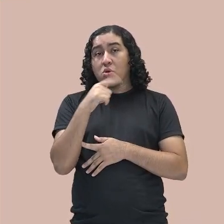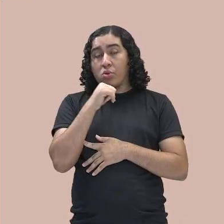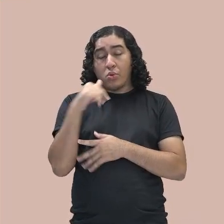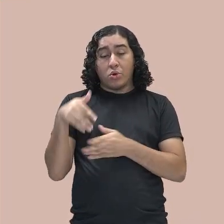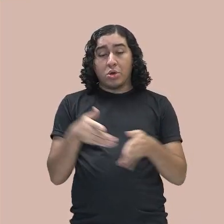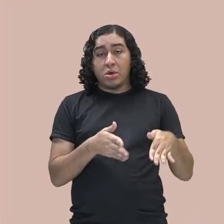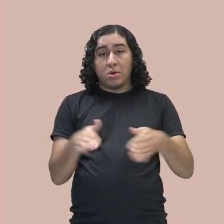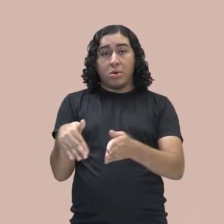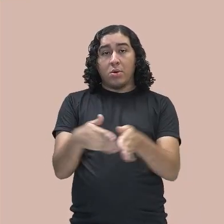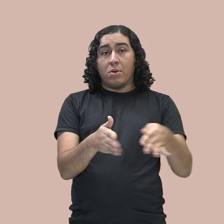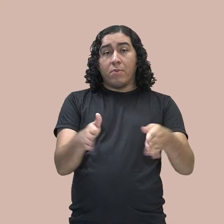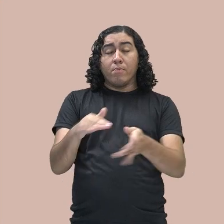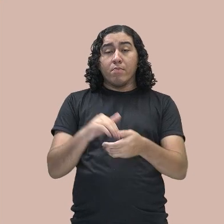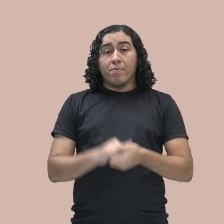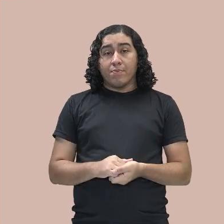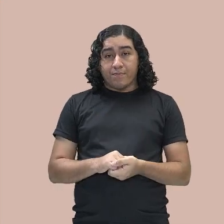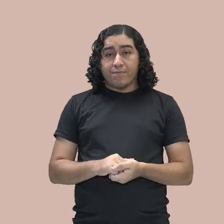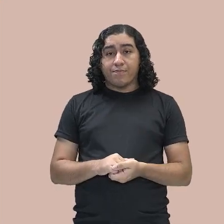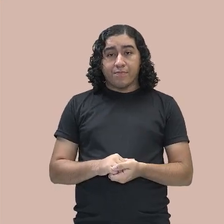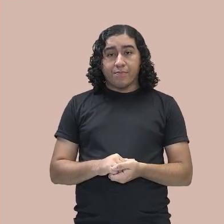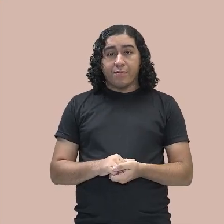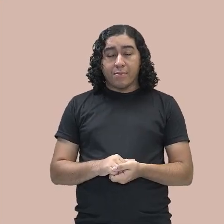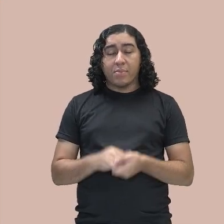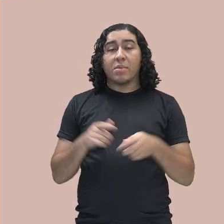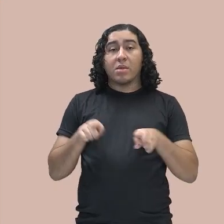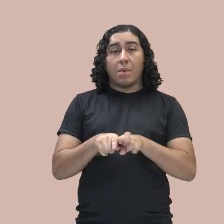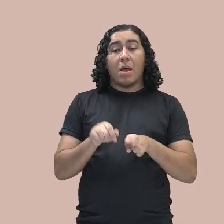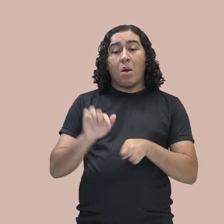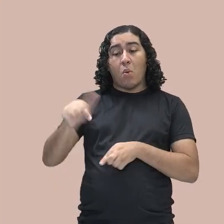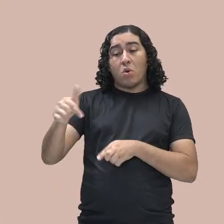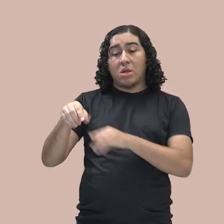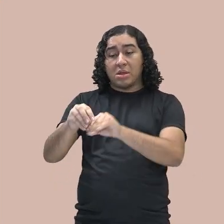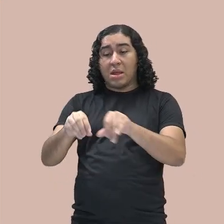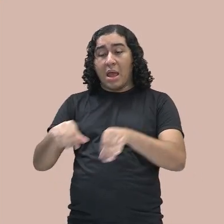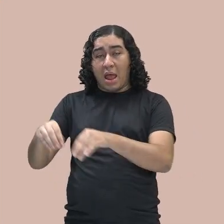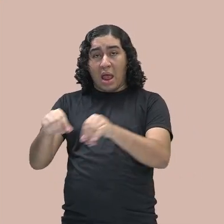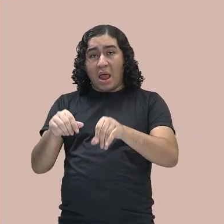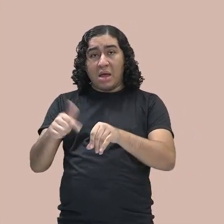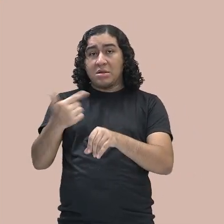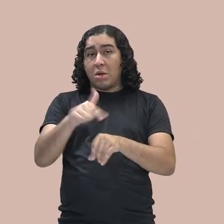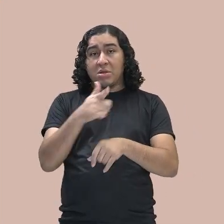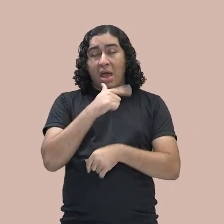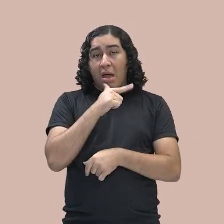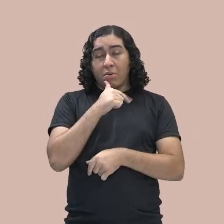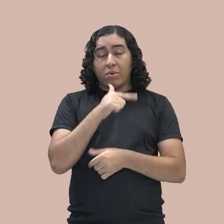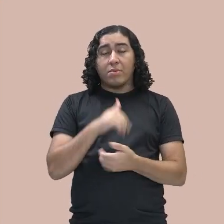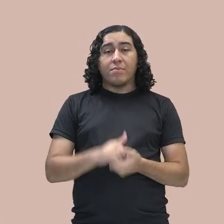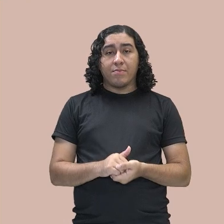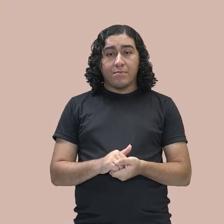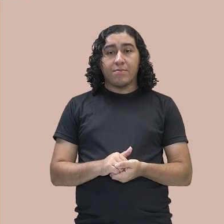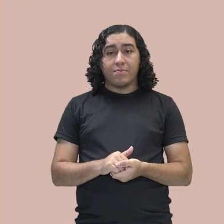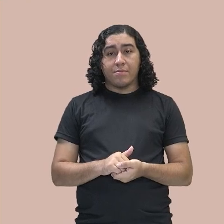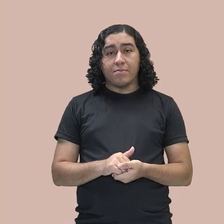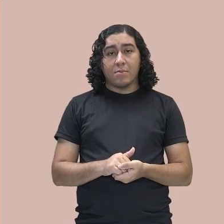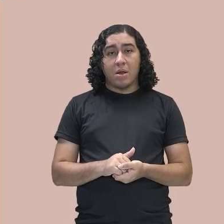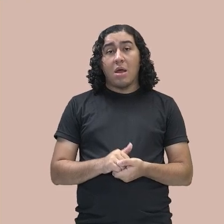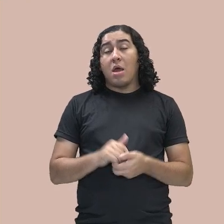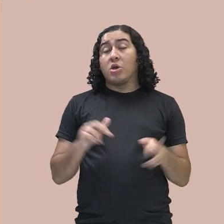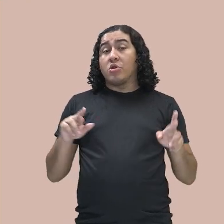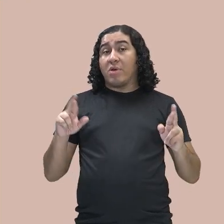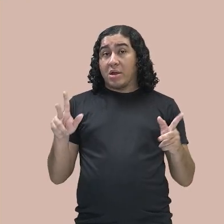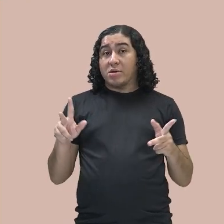áreas mais ribeirinhas. E a floresta de terra firme é onde a água não alcança, né? Então tem essa diferenciação